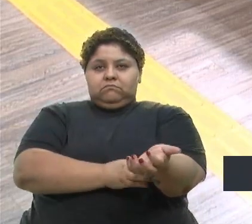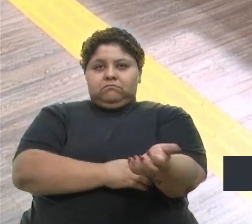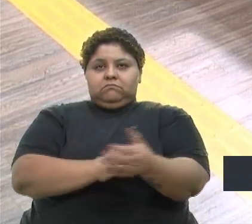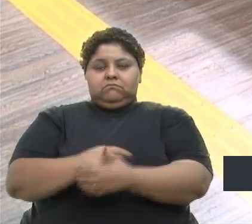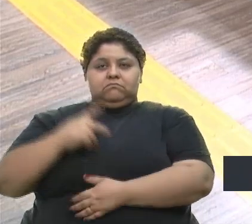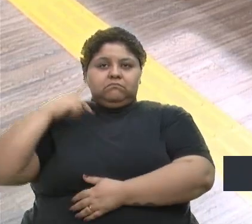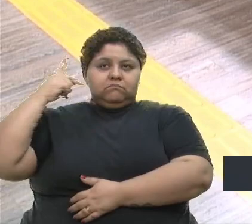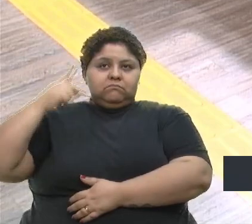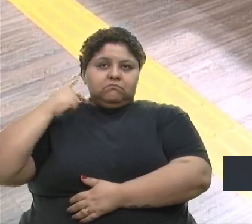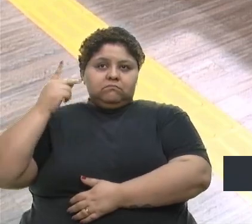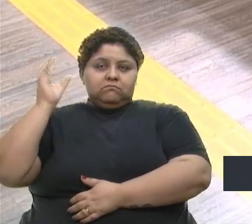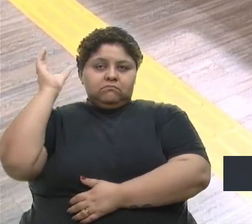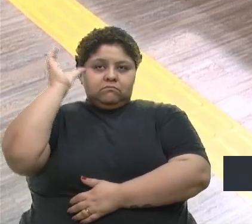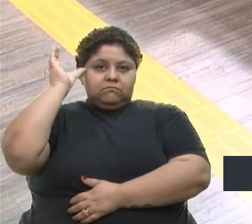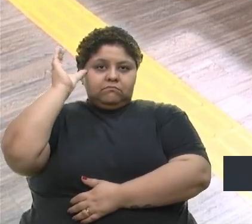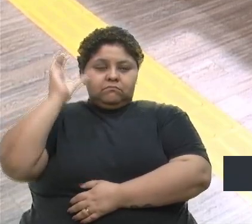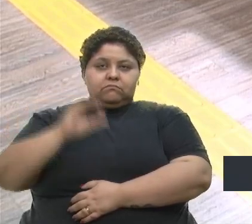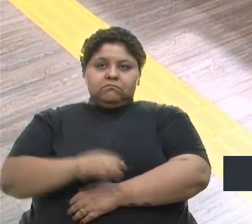vereador Cadore.